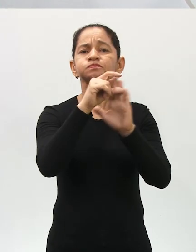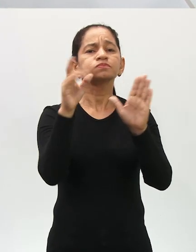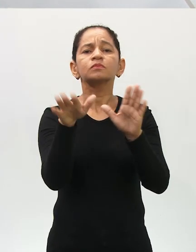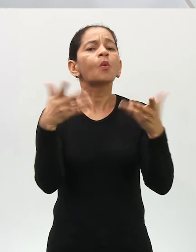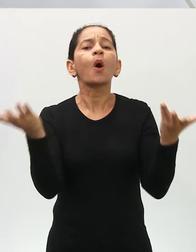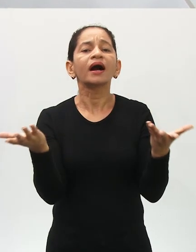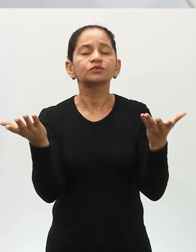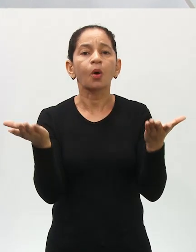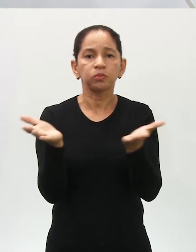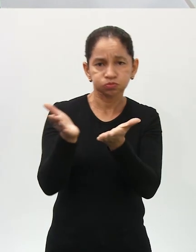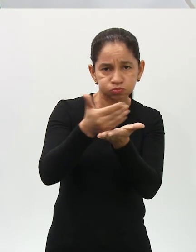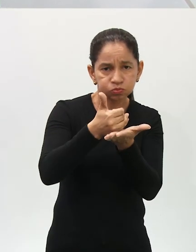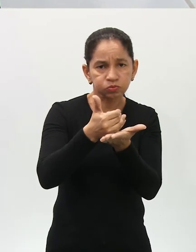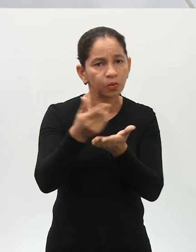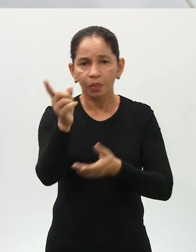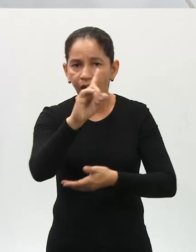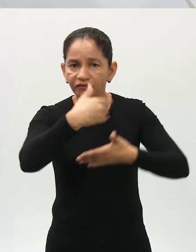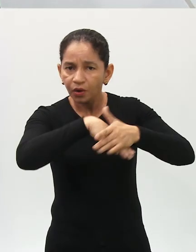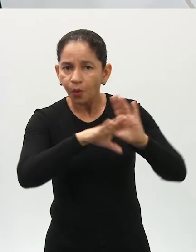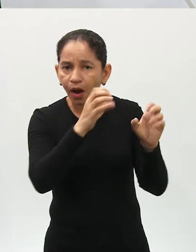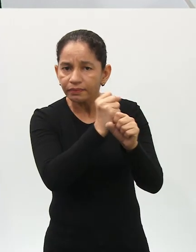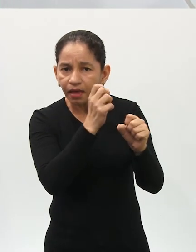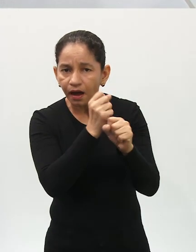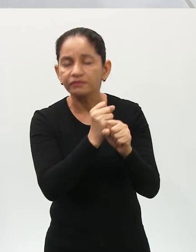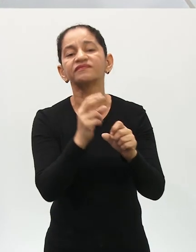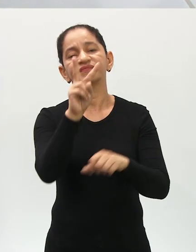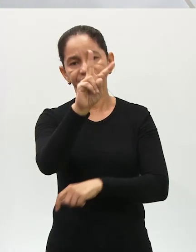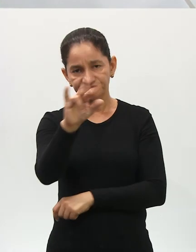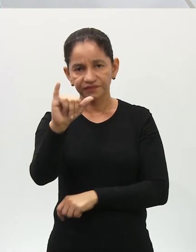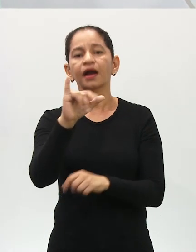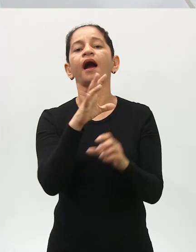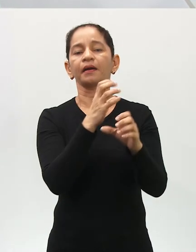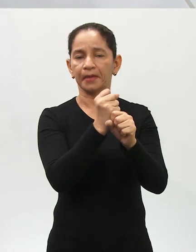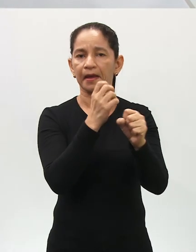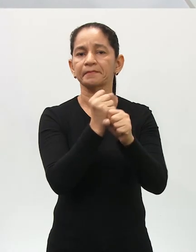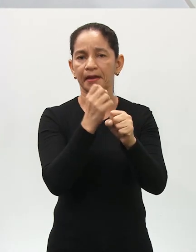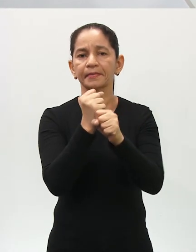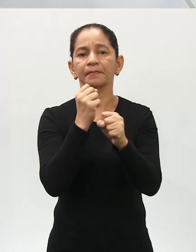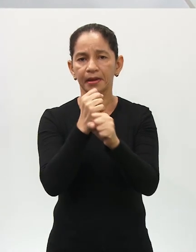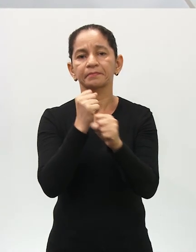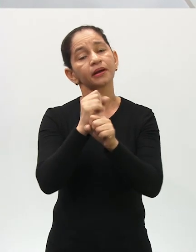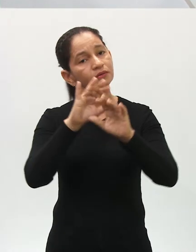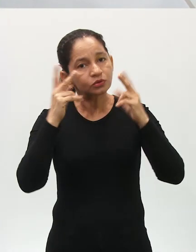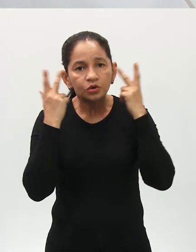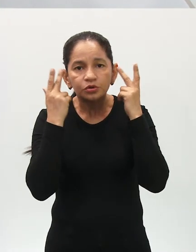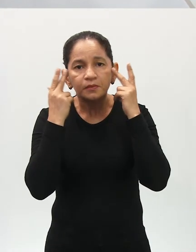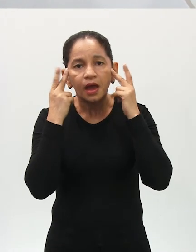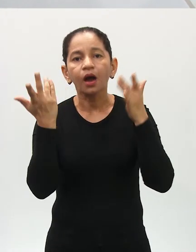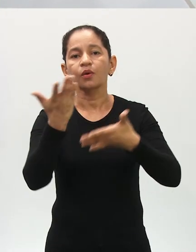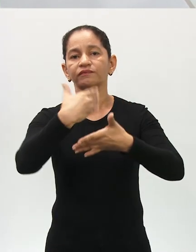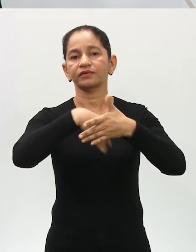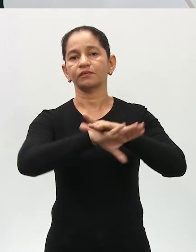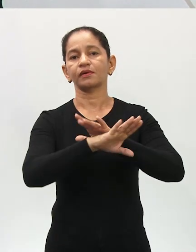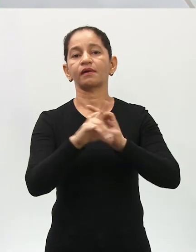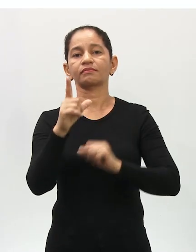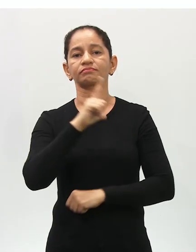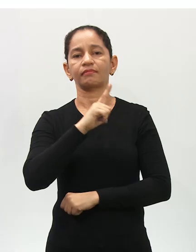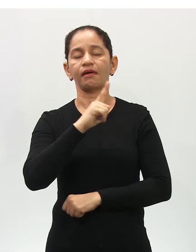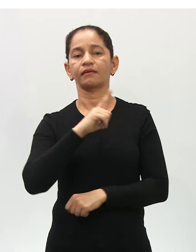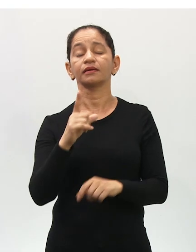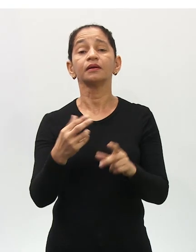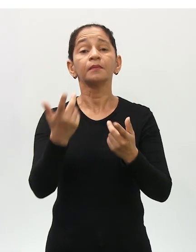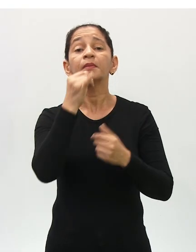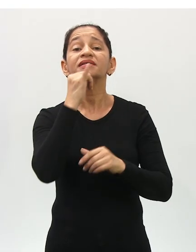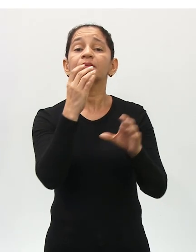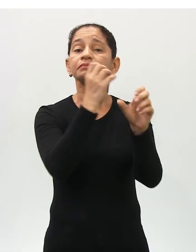porque eles não estavam previstos que eles não vão deixar de contar como uma receita orçamentária do ano de 2025, tá bem? Então, às